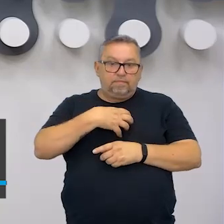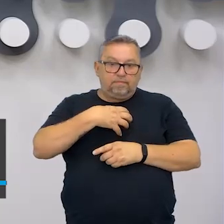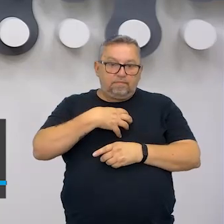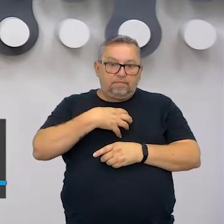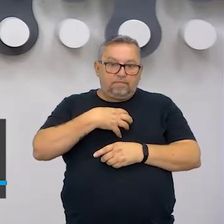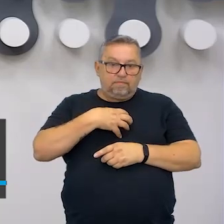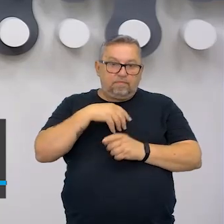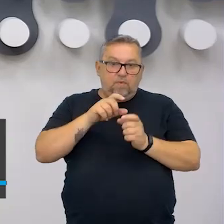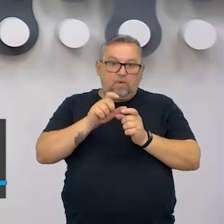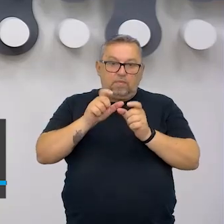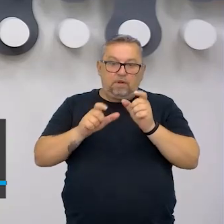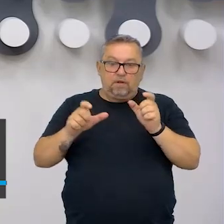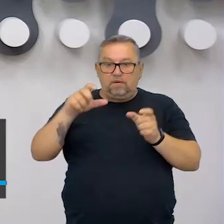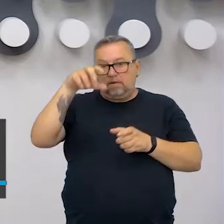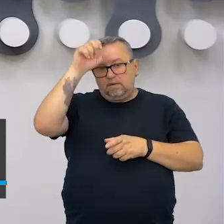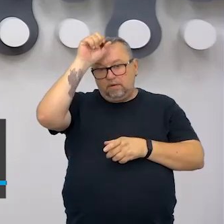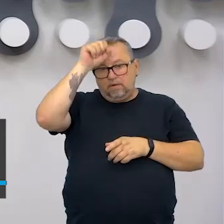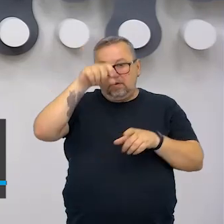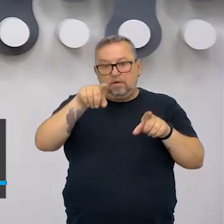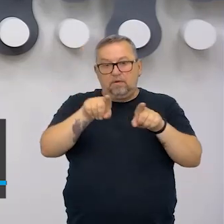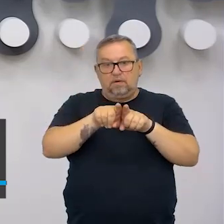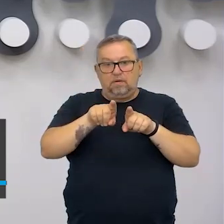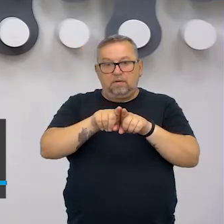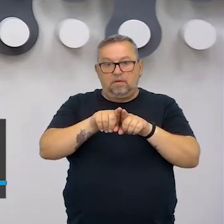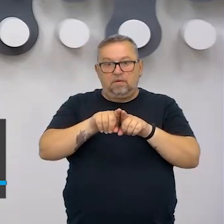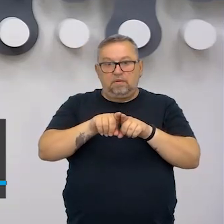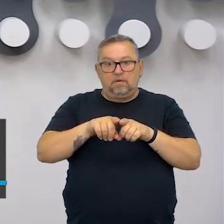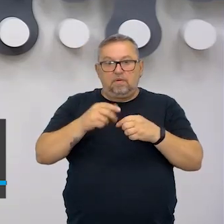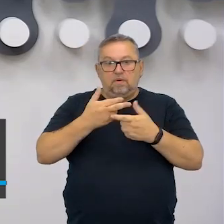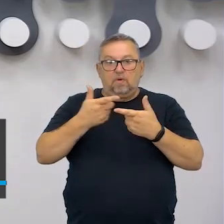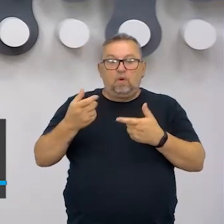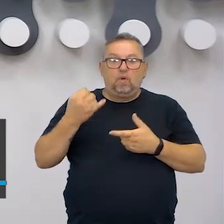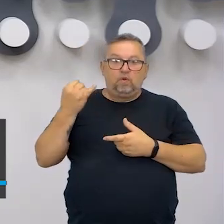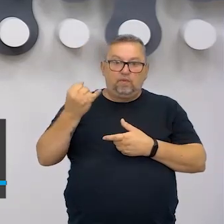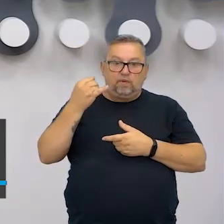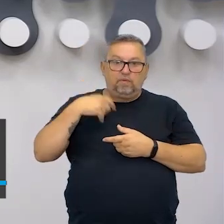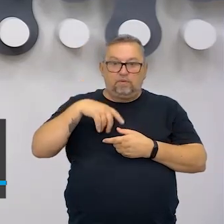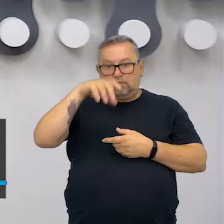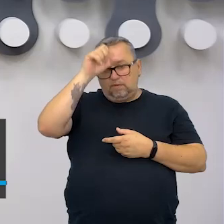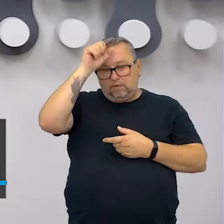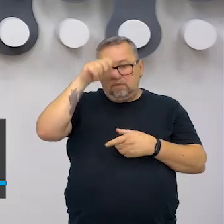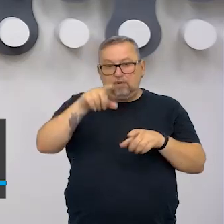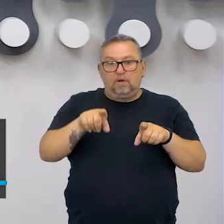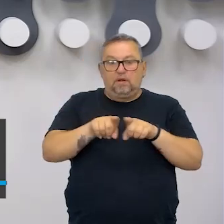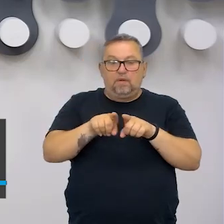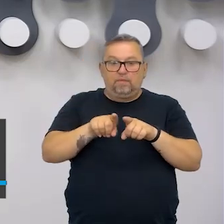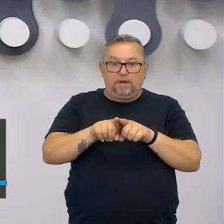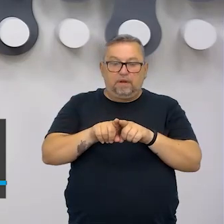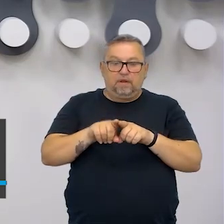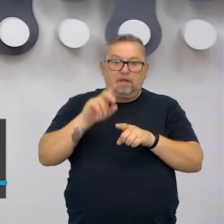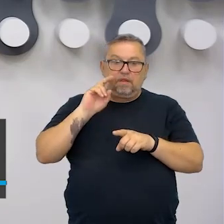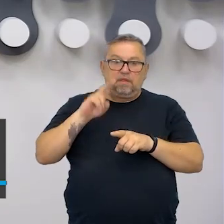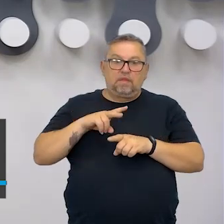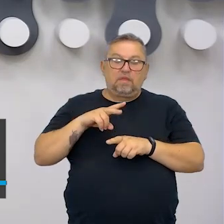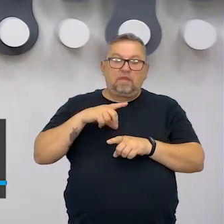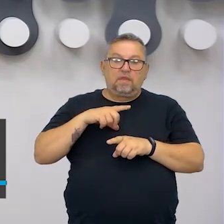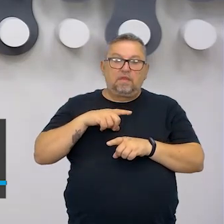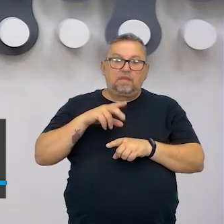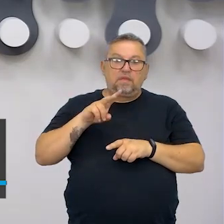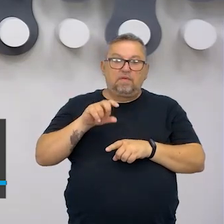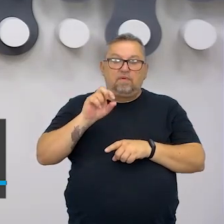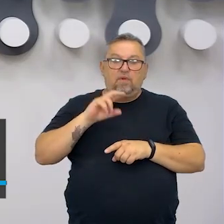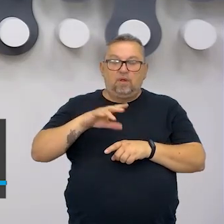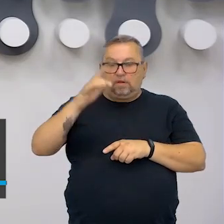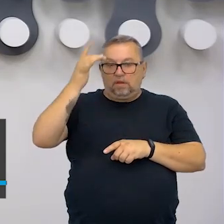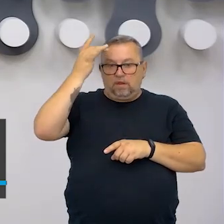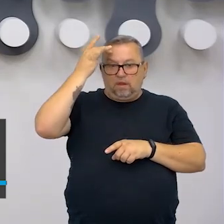com as palavras que eu aprendi, com os valores que eu aprendi, né? E esses valores são tanto os valores